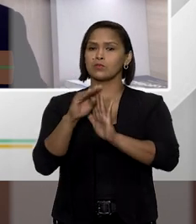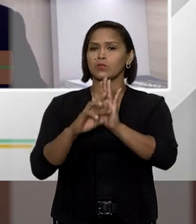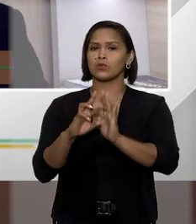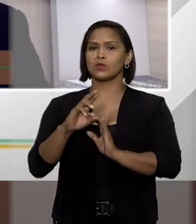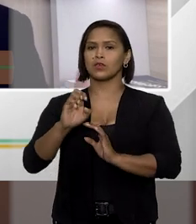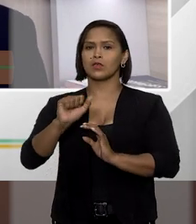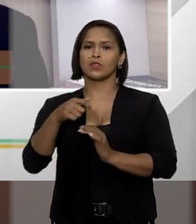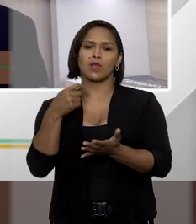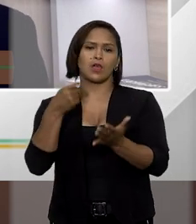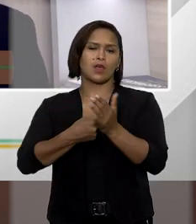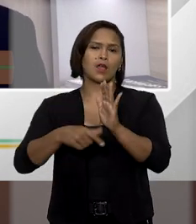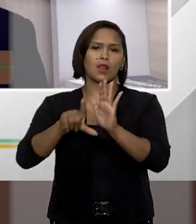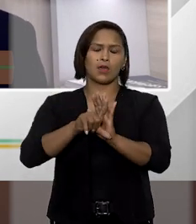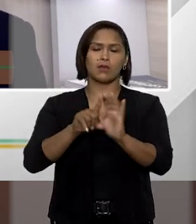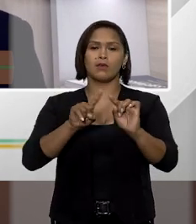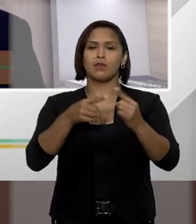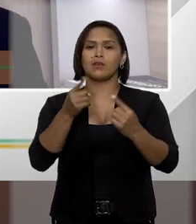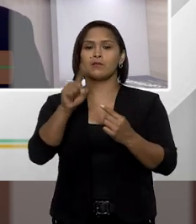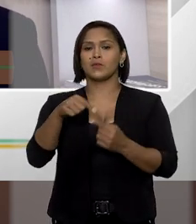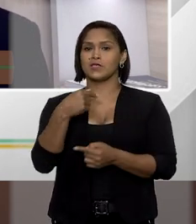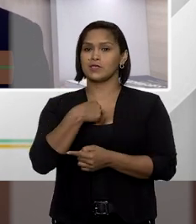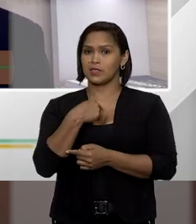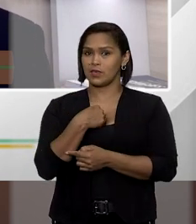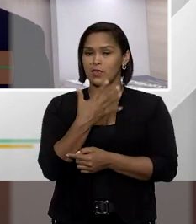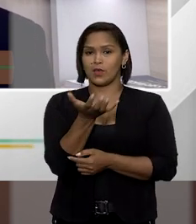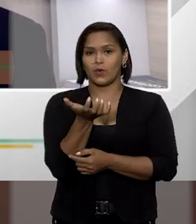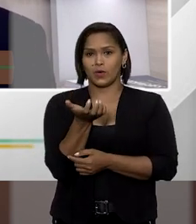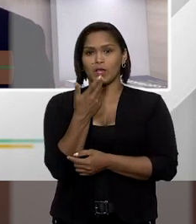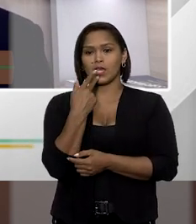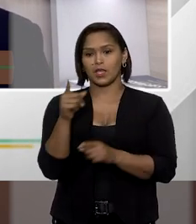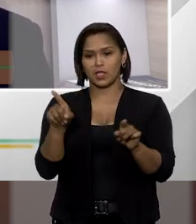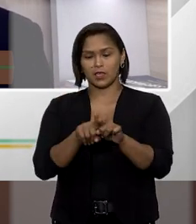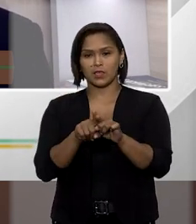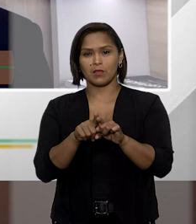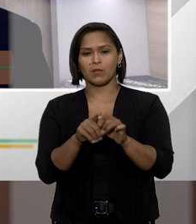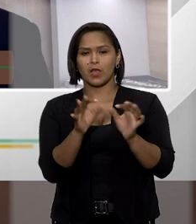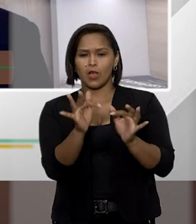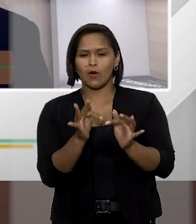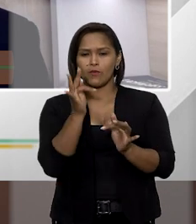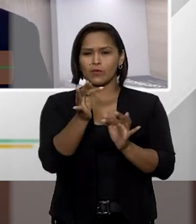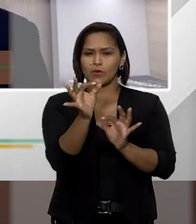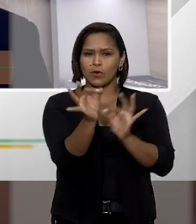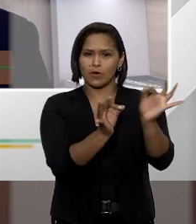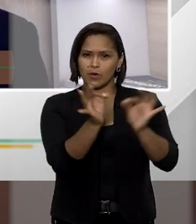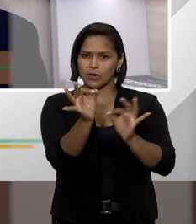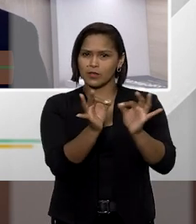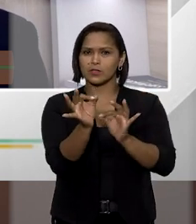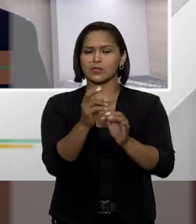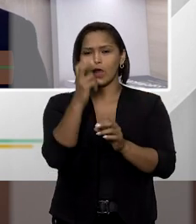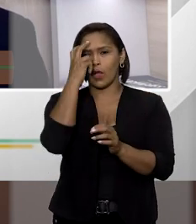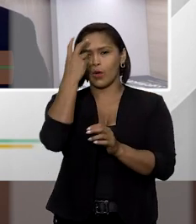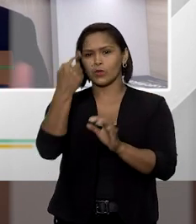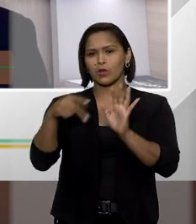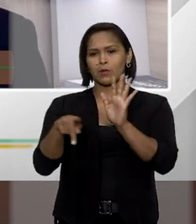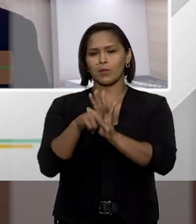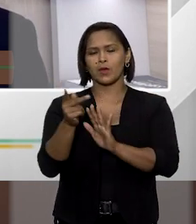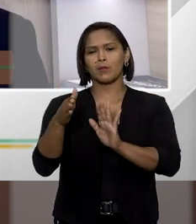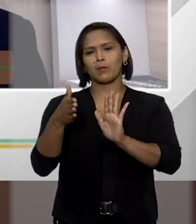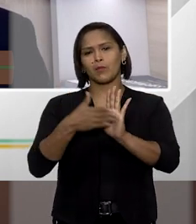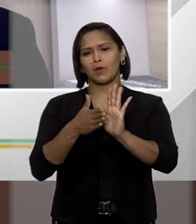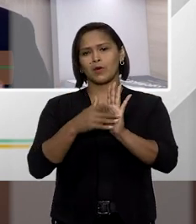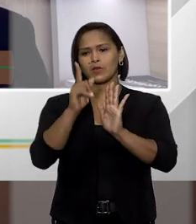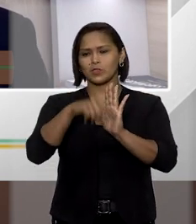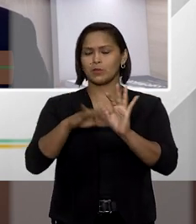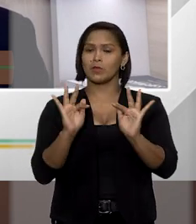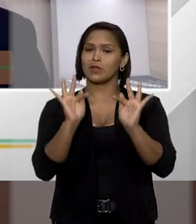pontuou o René, cumprisse a lei, mas que eu criasse uma cultura organizacional voltada para o bom propósito,